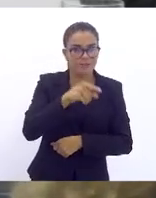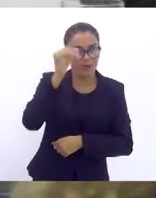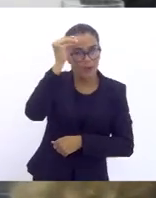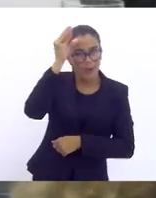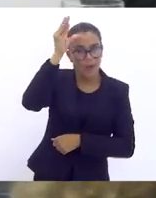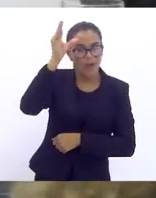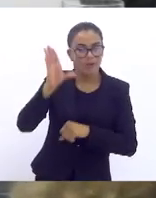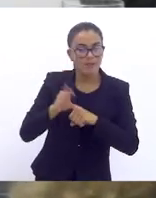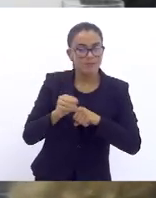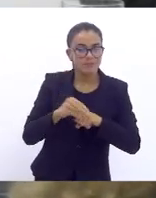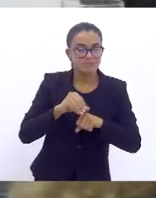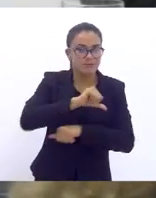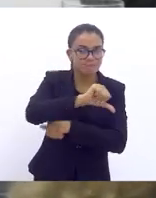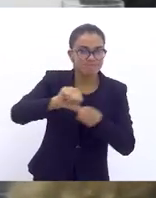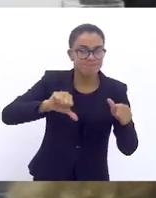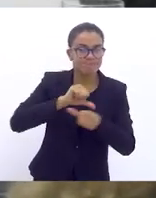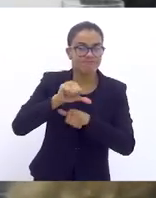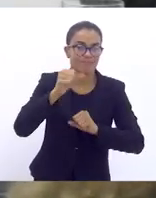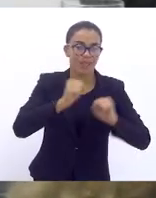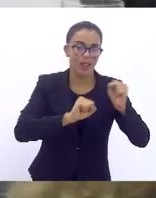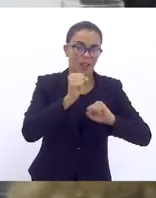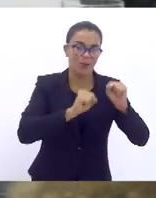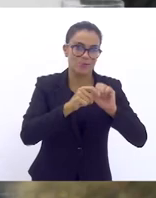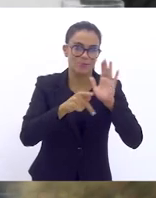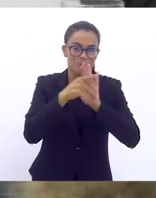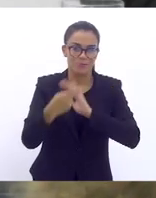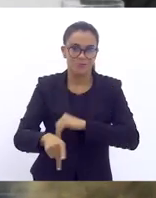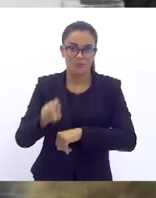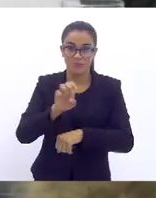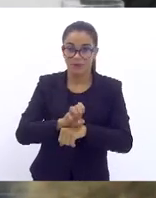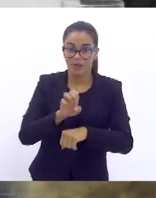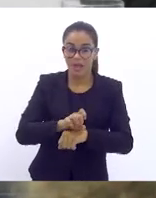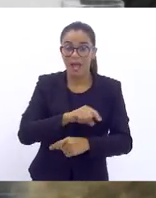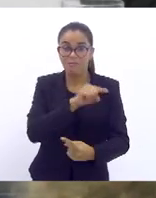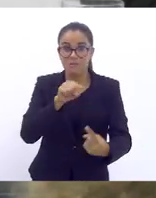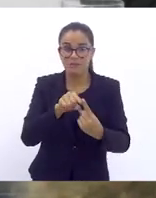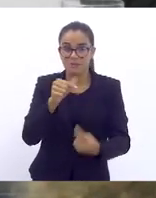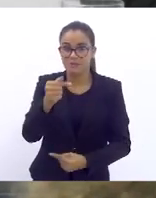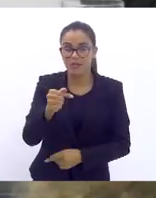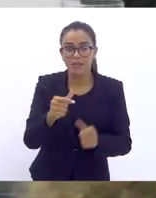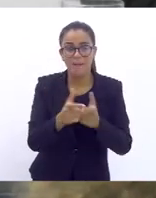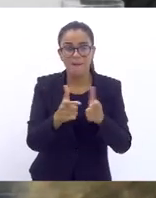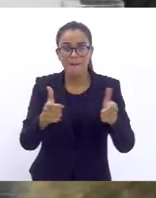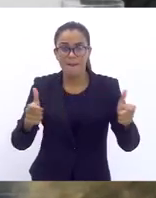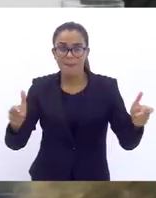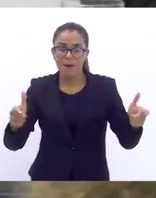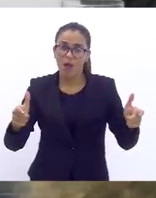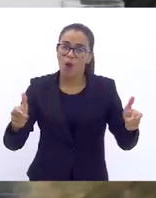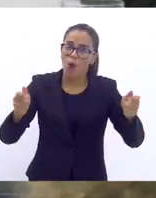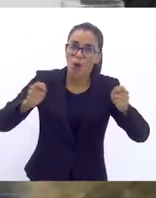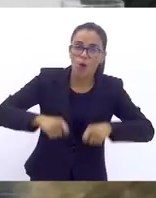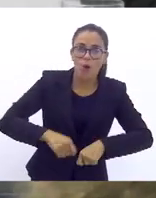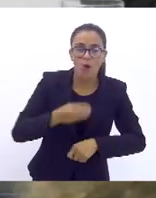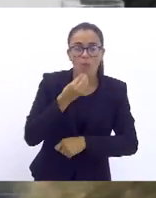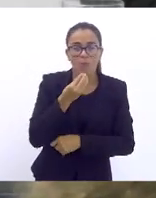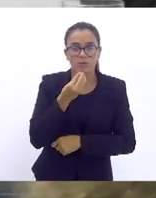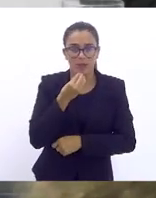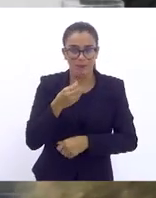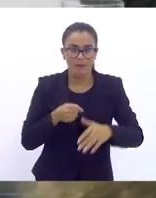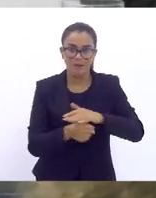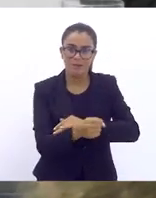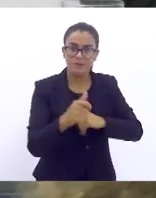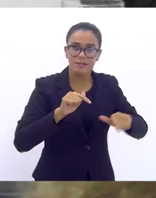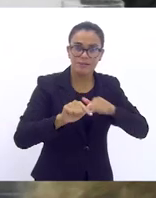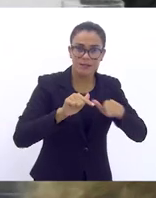a indústria do nosso Estado A Missão 7 ampliação das oportunidades de trabalho em emprego